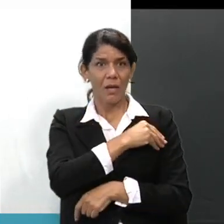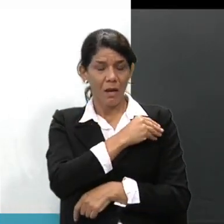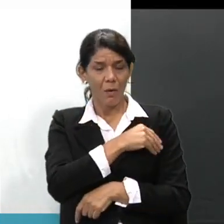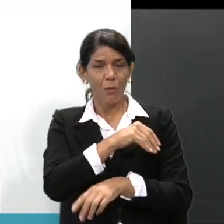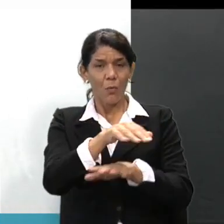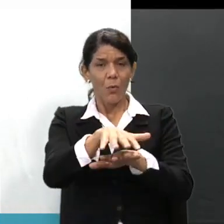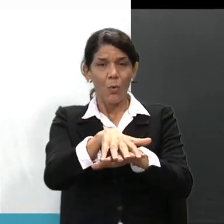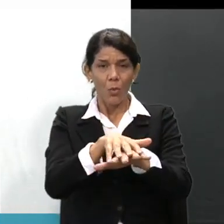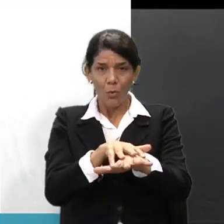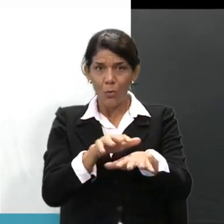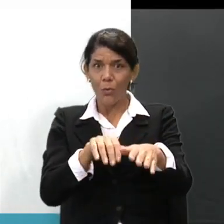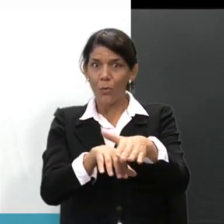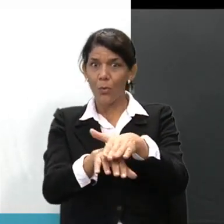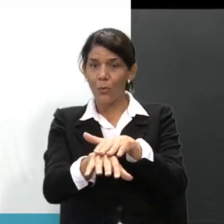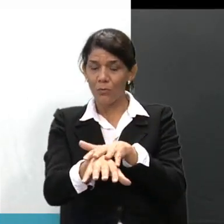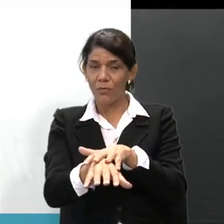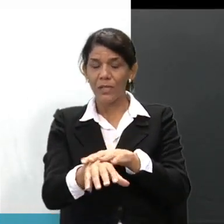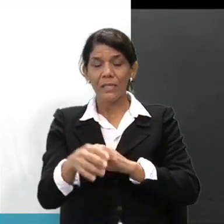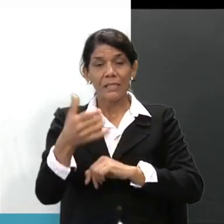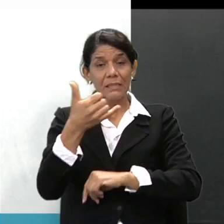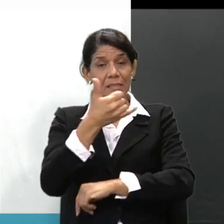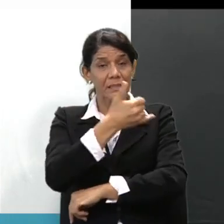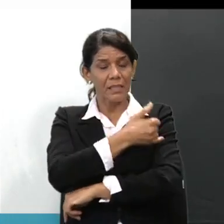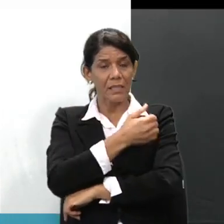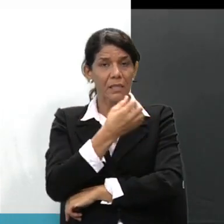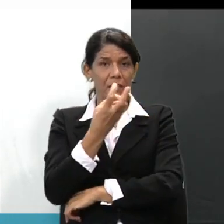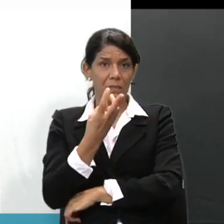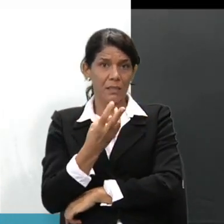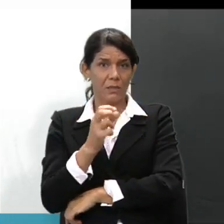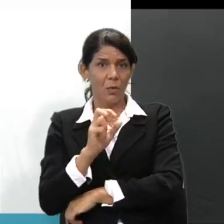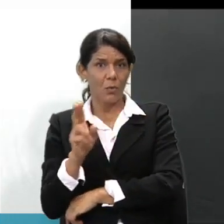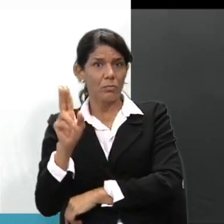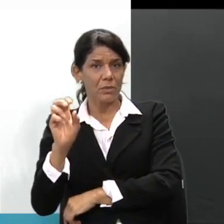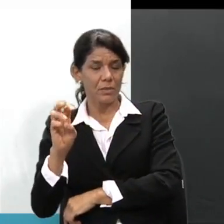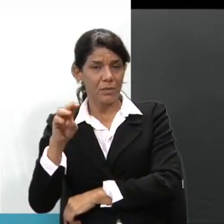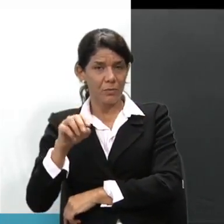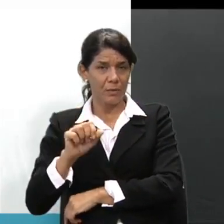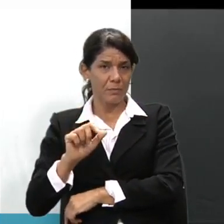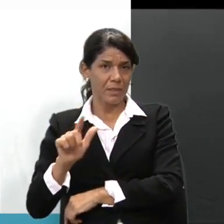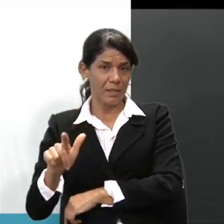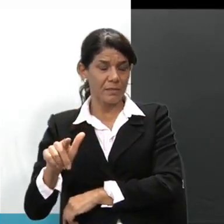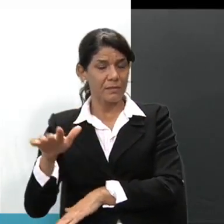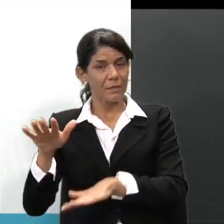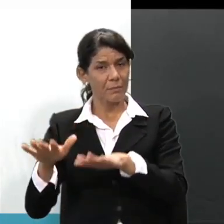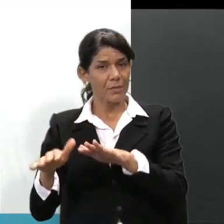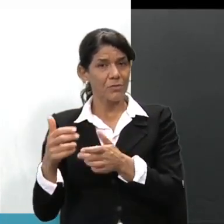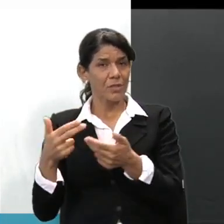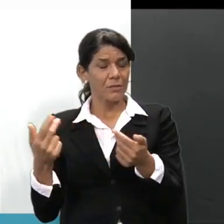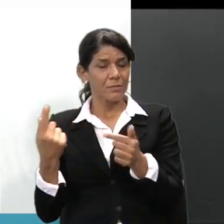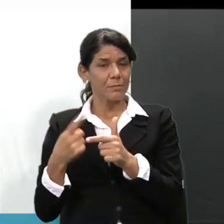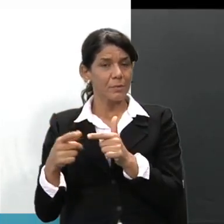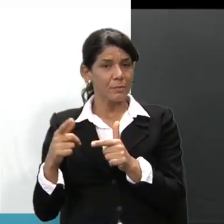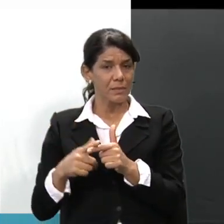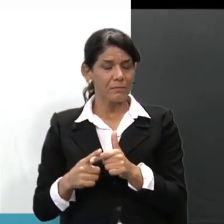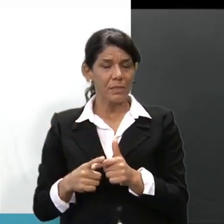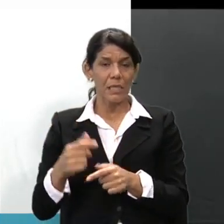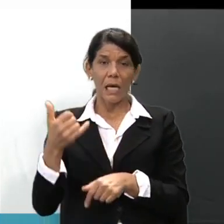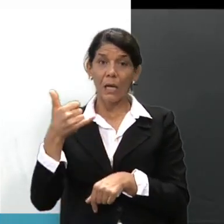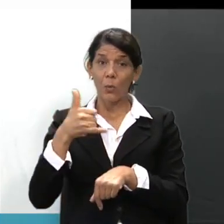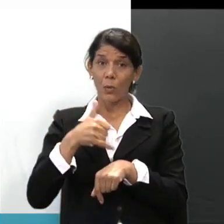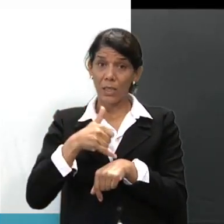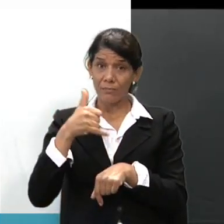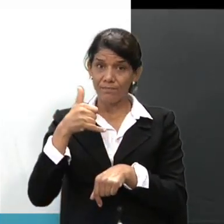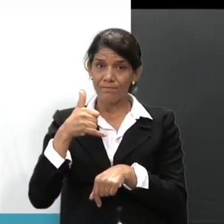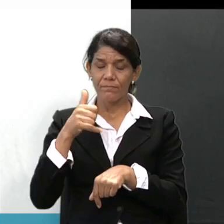luvas de procedimento, seringa de 3 ou 5 ml, dependendo de cada situação, agulha para